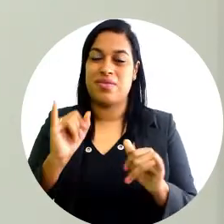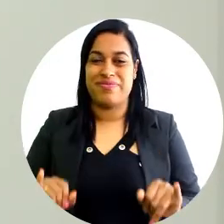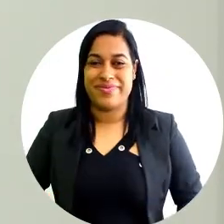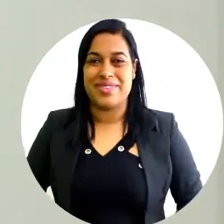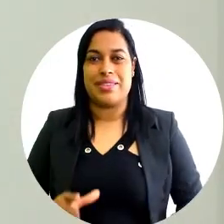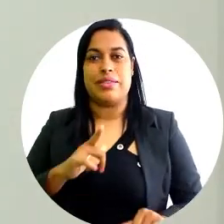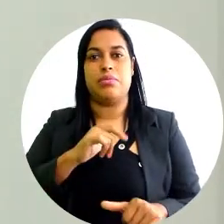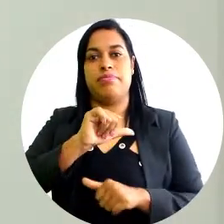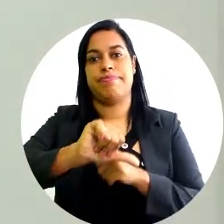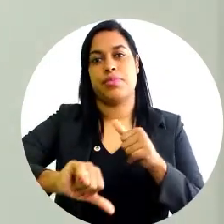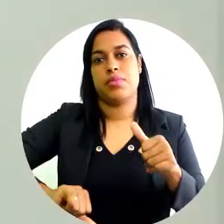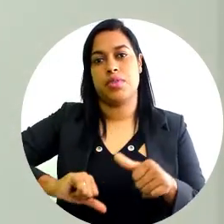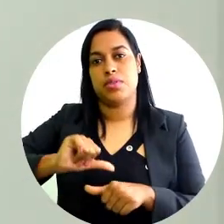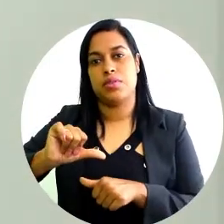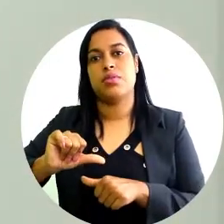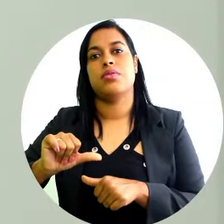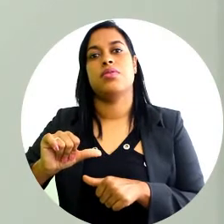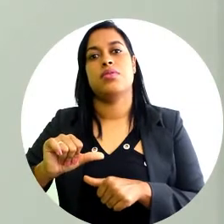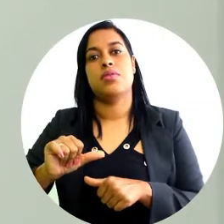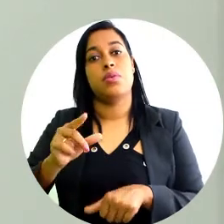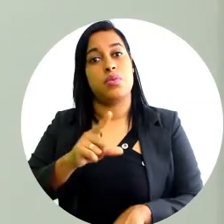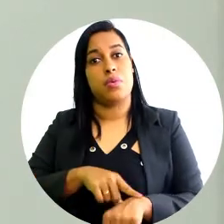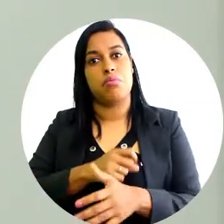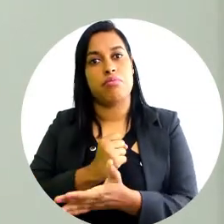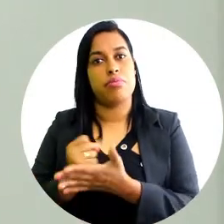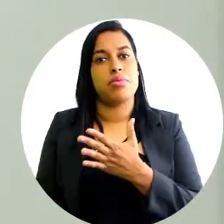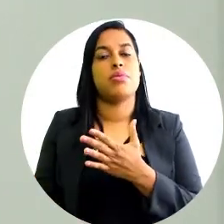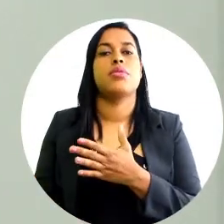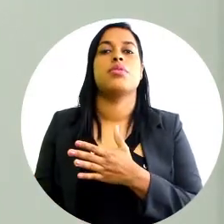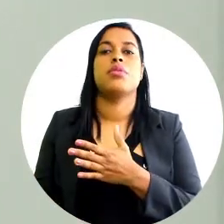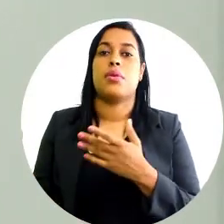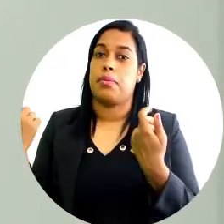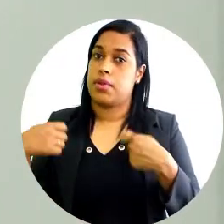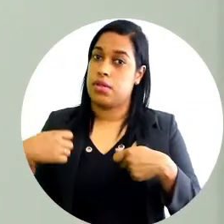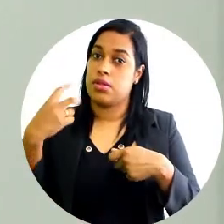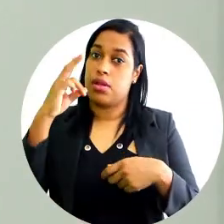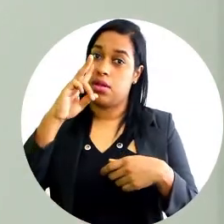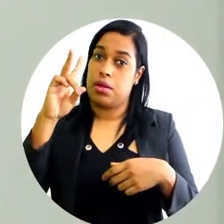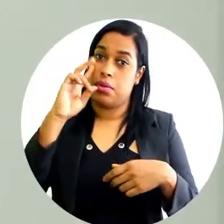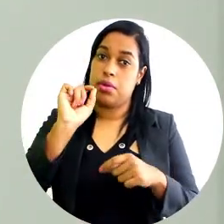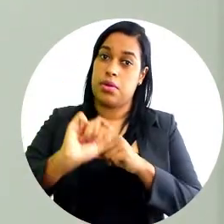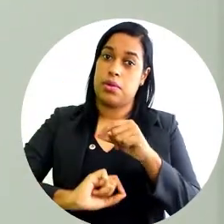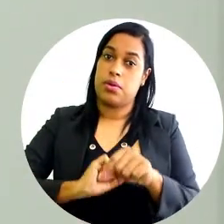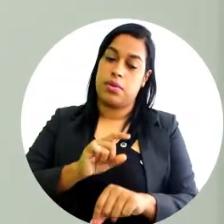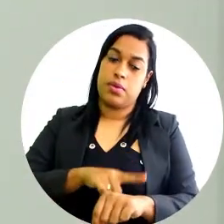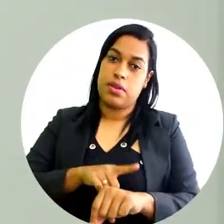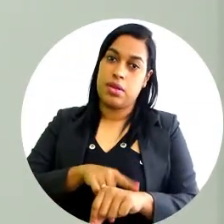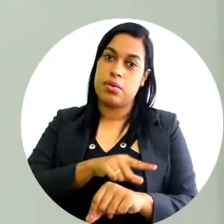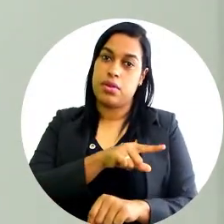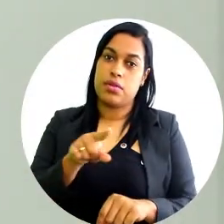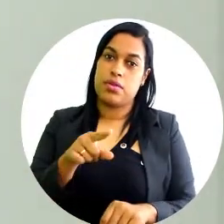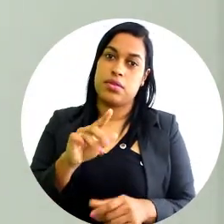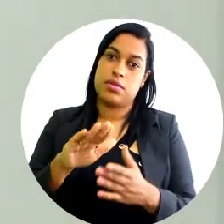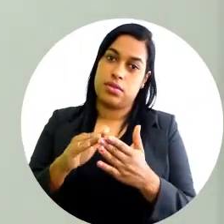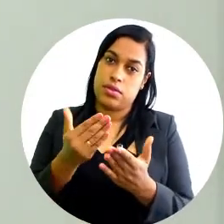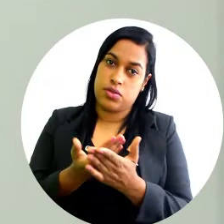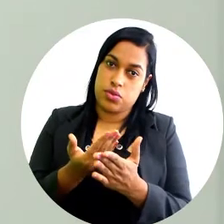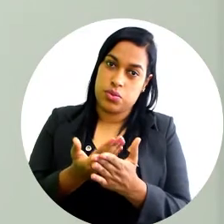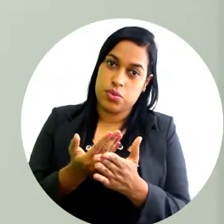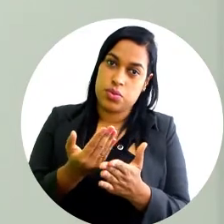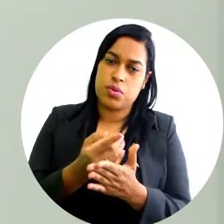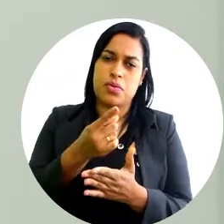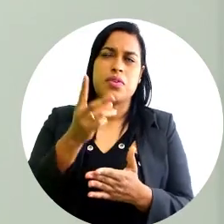sofrer mudanças à medida que o tempo passa. Basta você lembrar o tempo em que você estudou, em que você